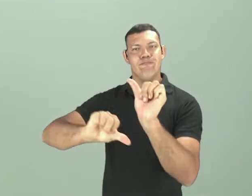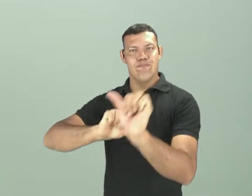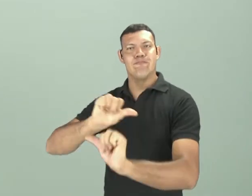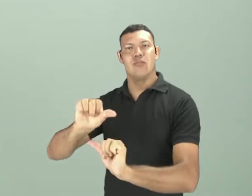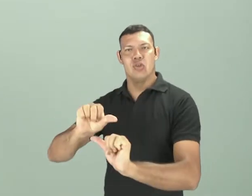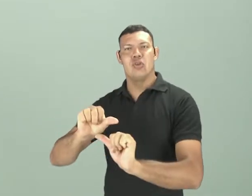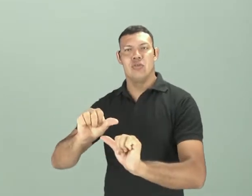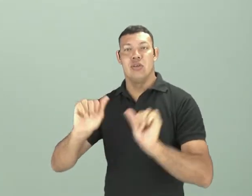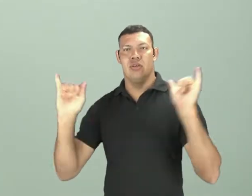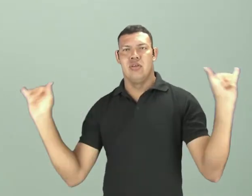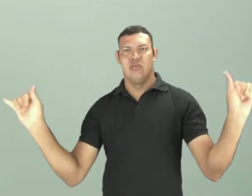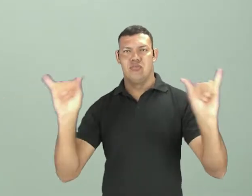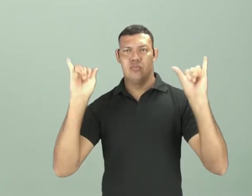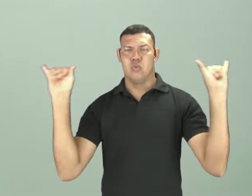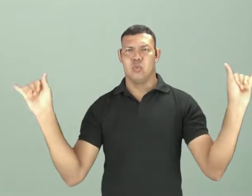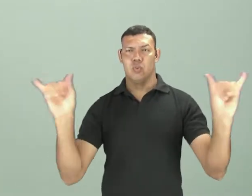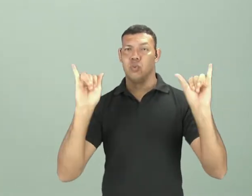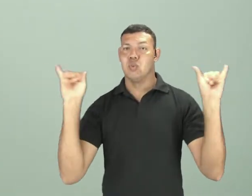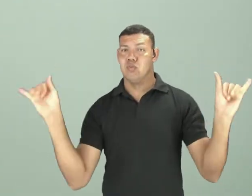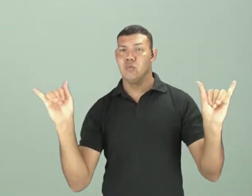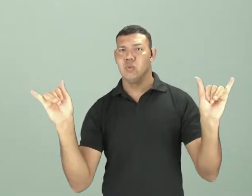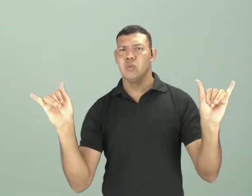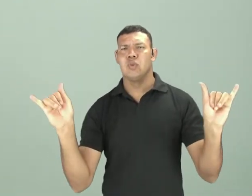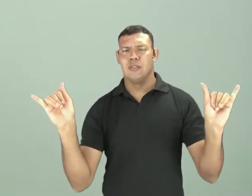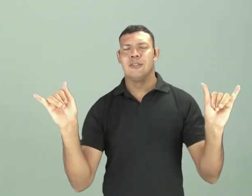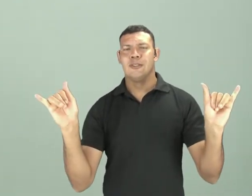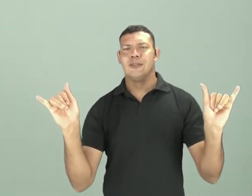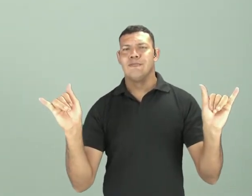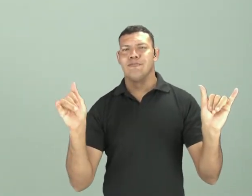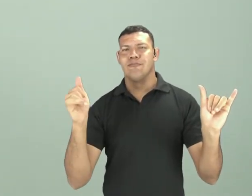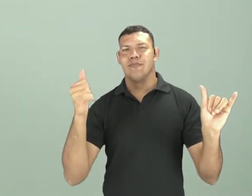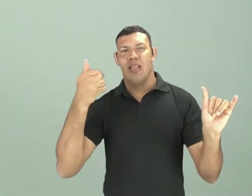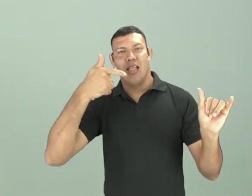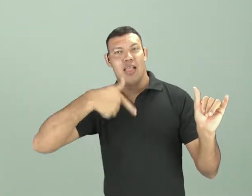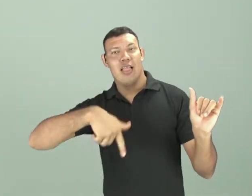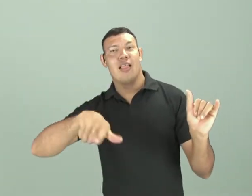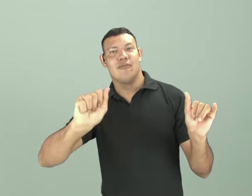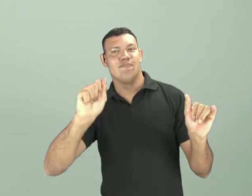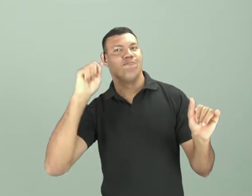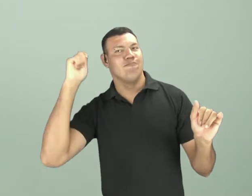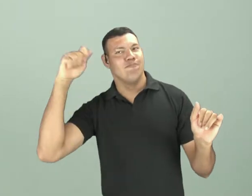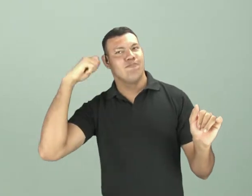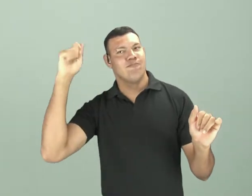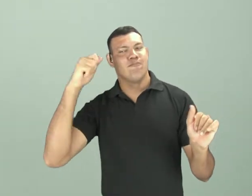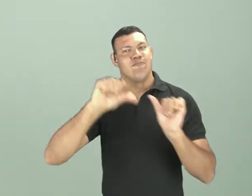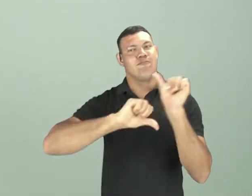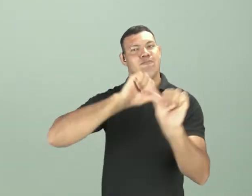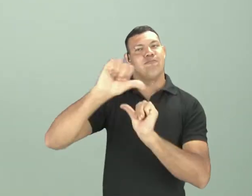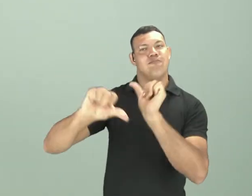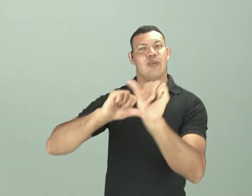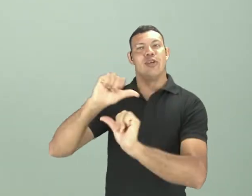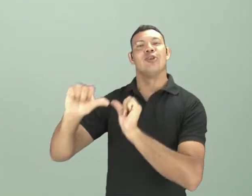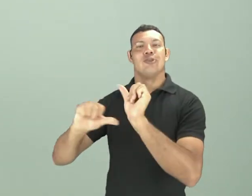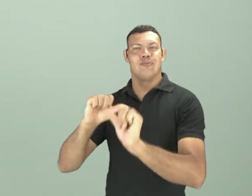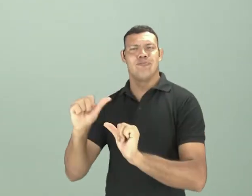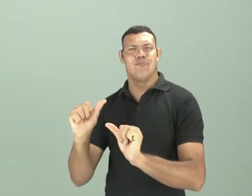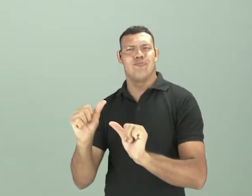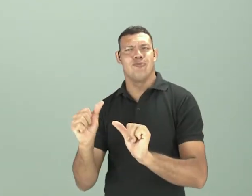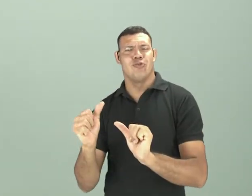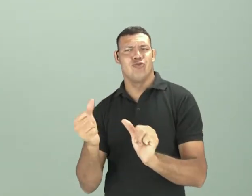Pega a linguagem, o autor pega a sua linguagem artística e transforma esse modo